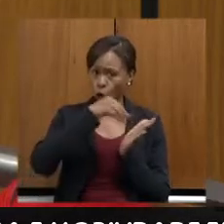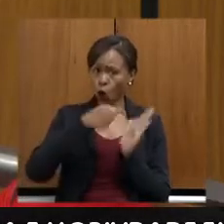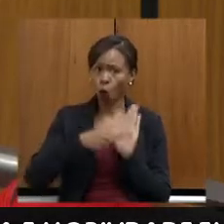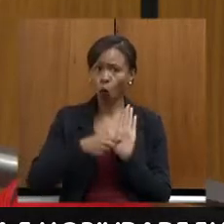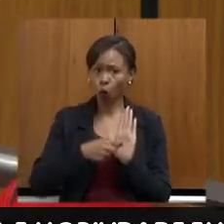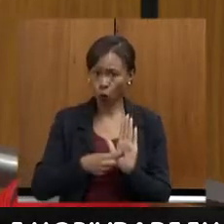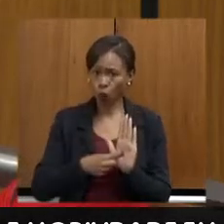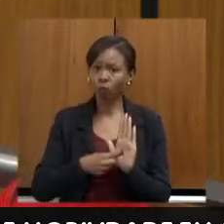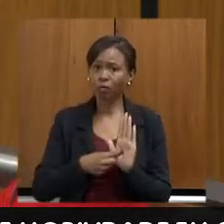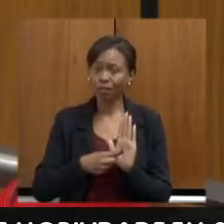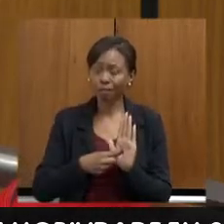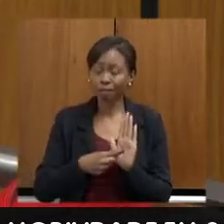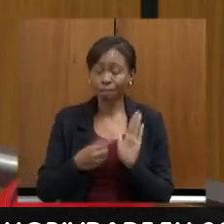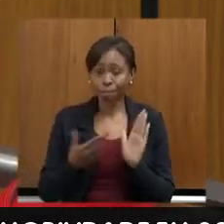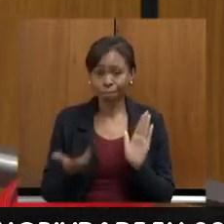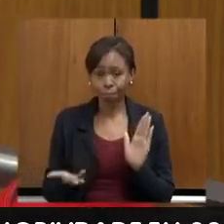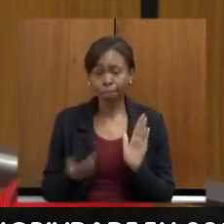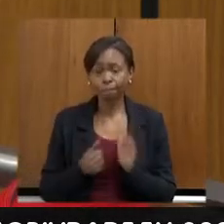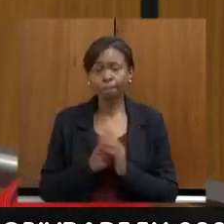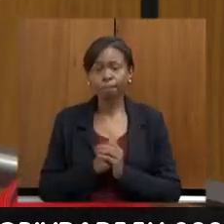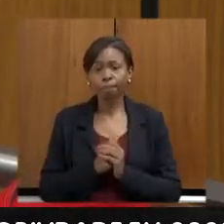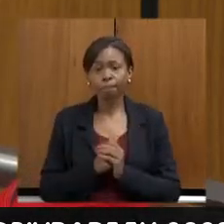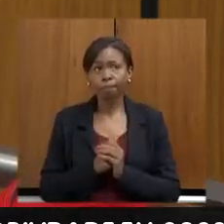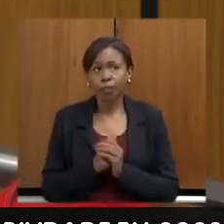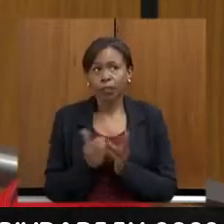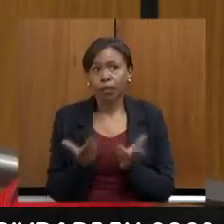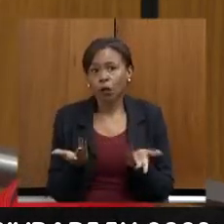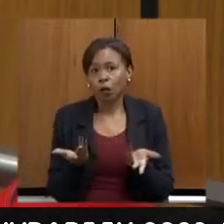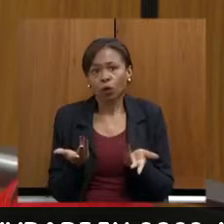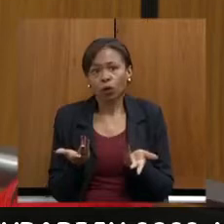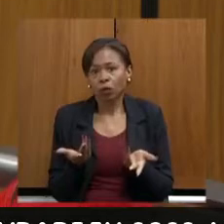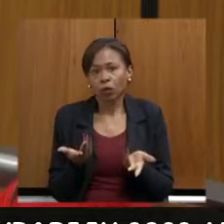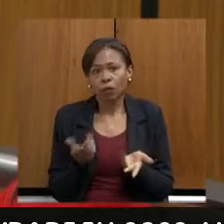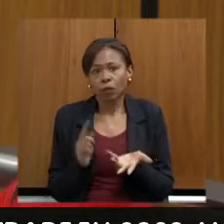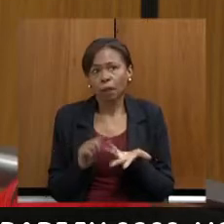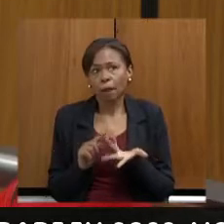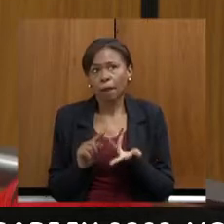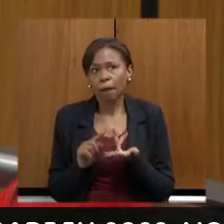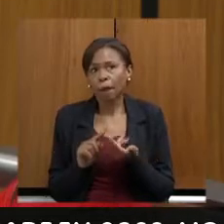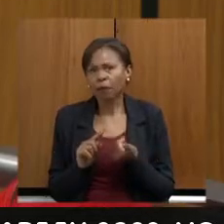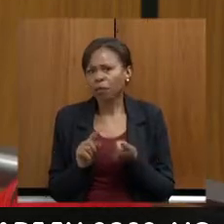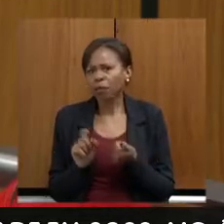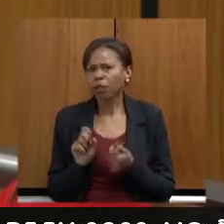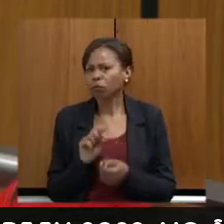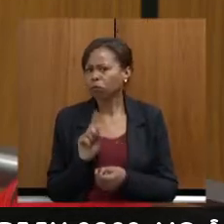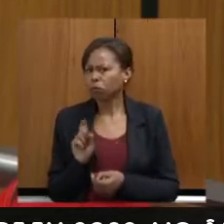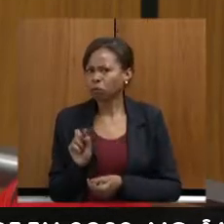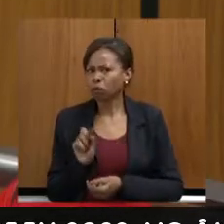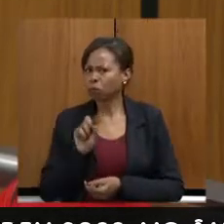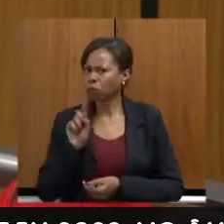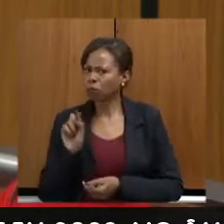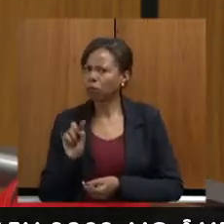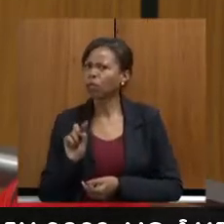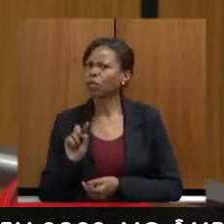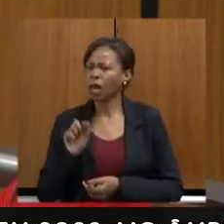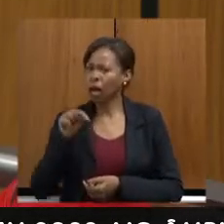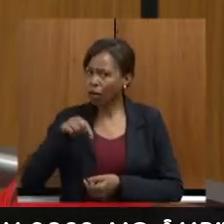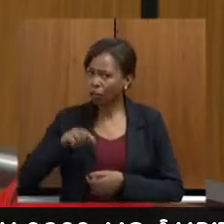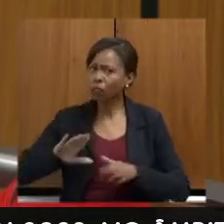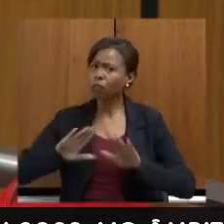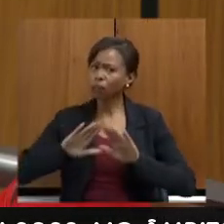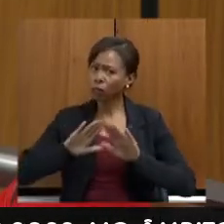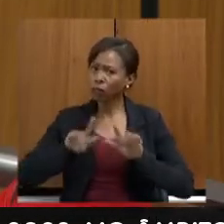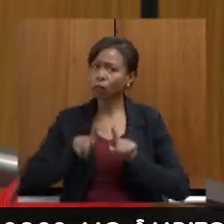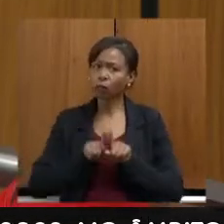discussão genérica então há muitos que e inclusive dentro dessa casa não existe um